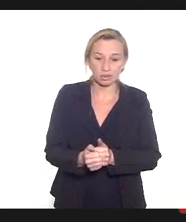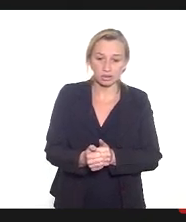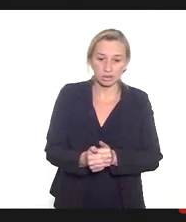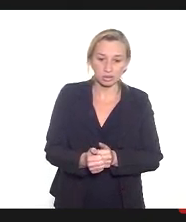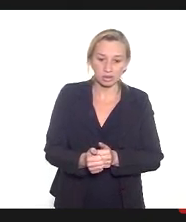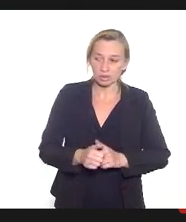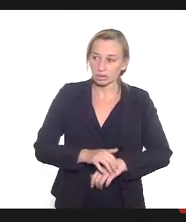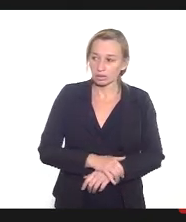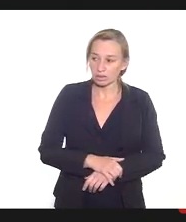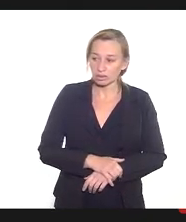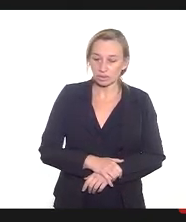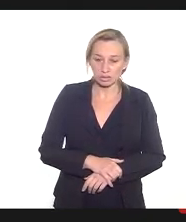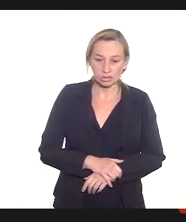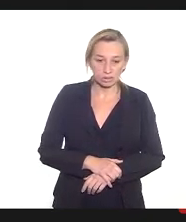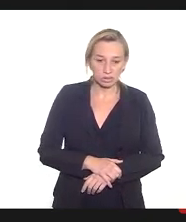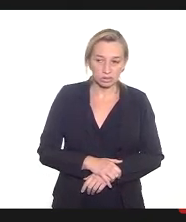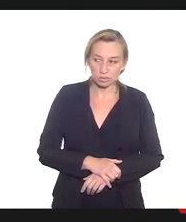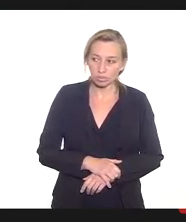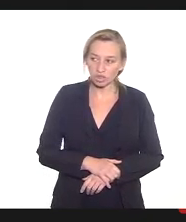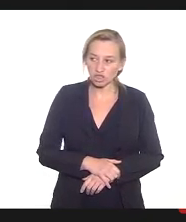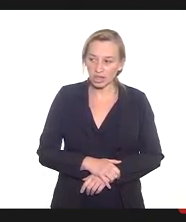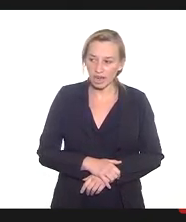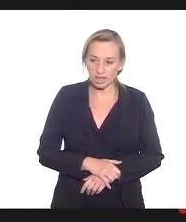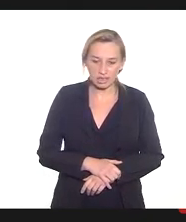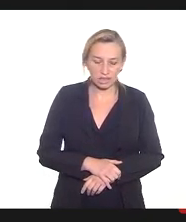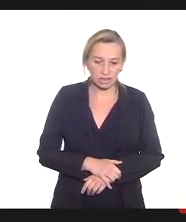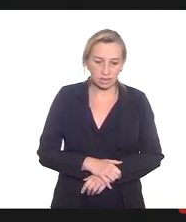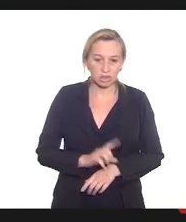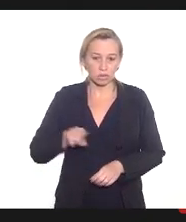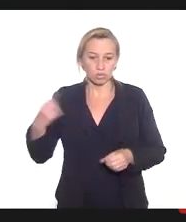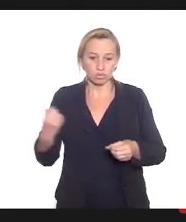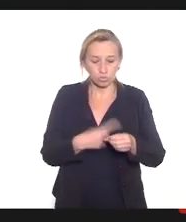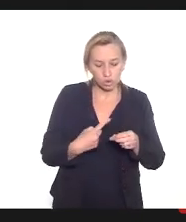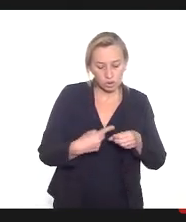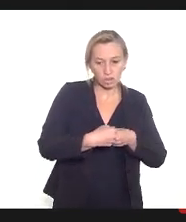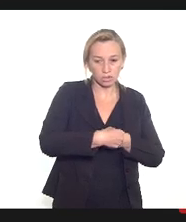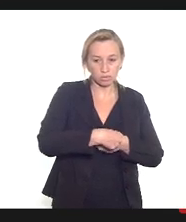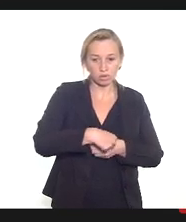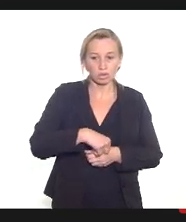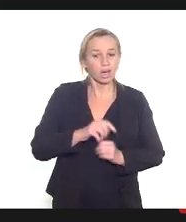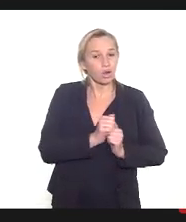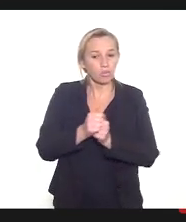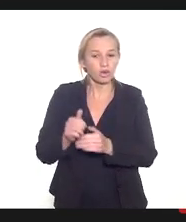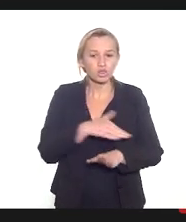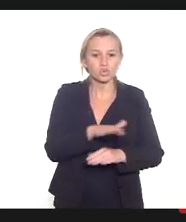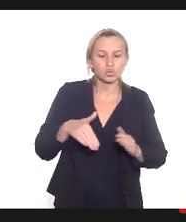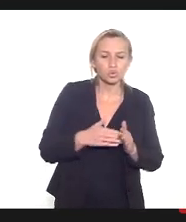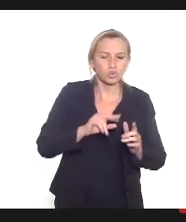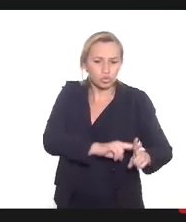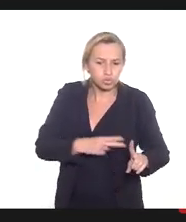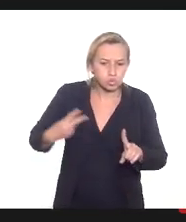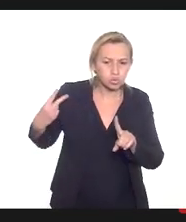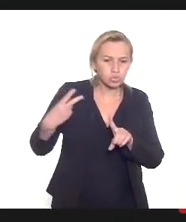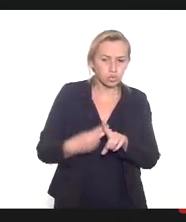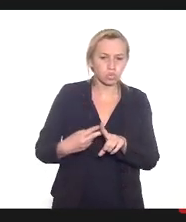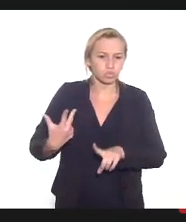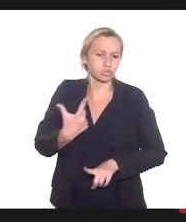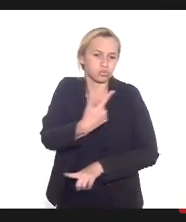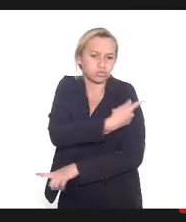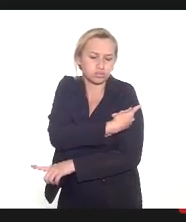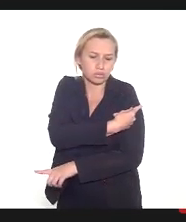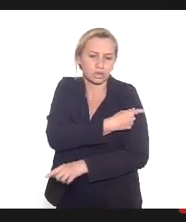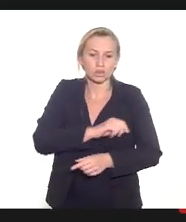deliberação junto aos outros municípios porque a gente acompanhou todo o desdobramento do da